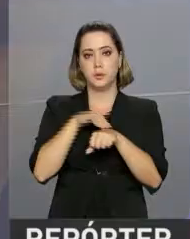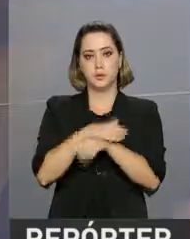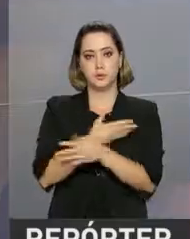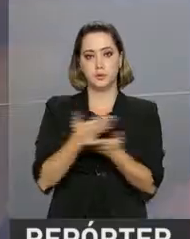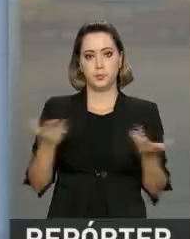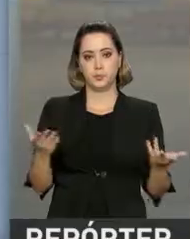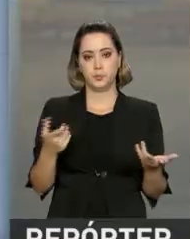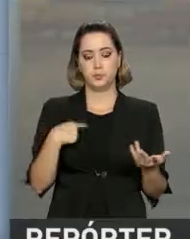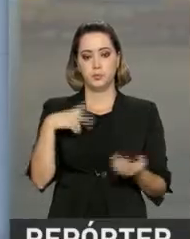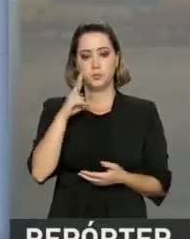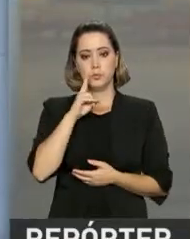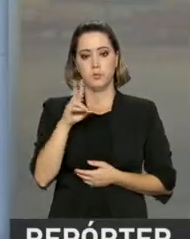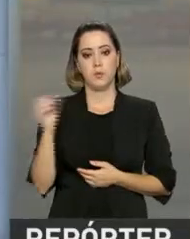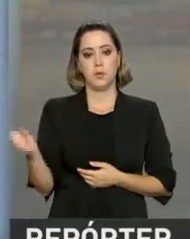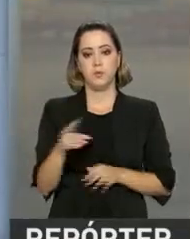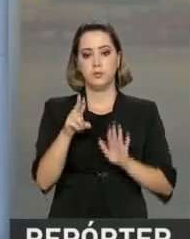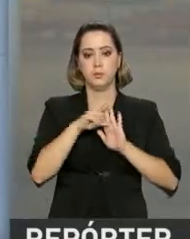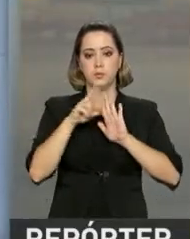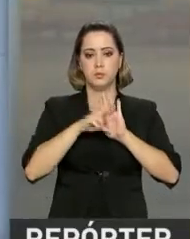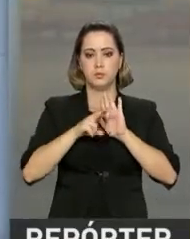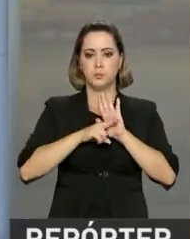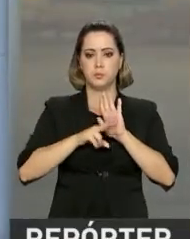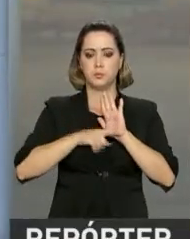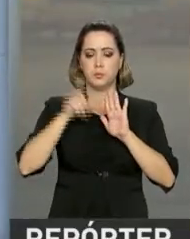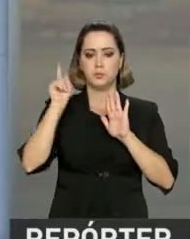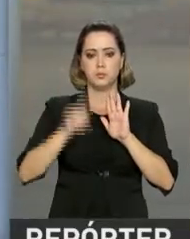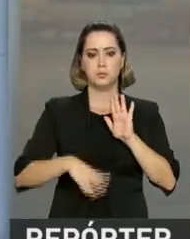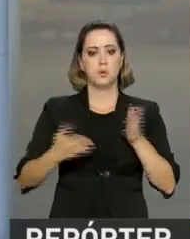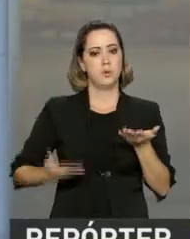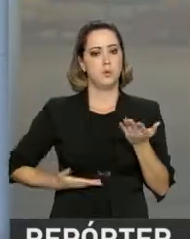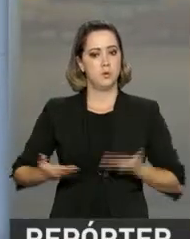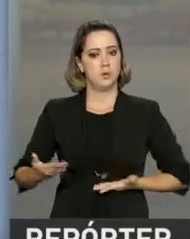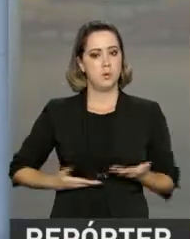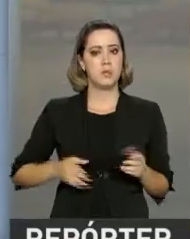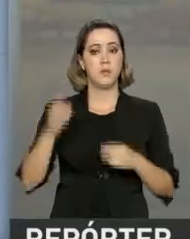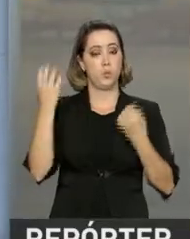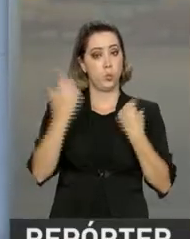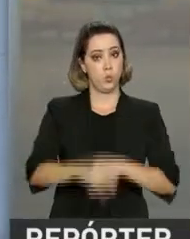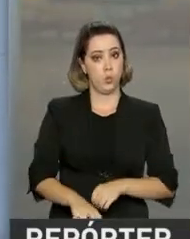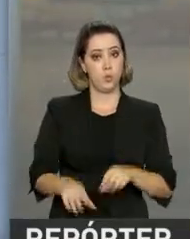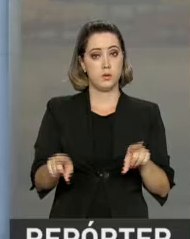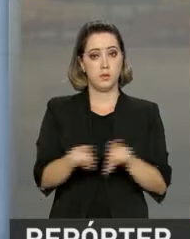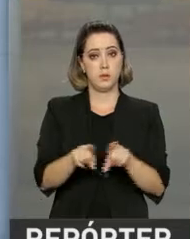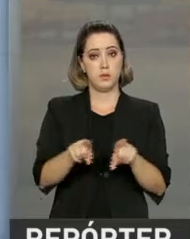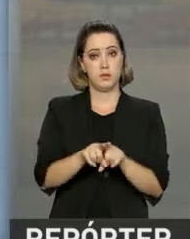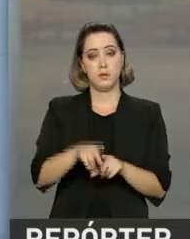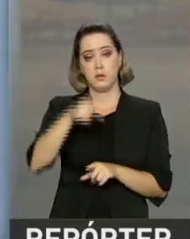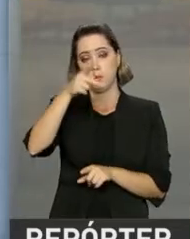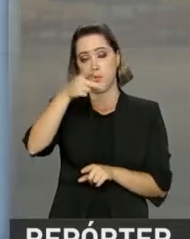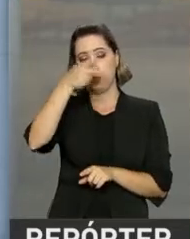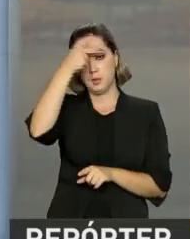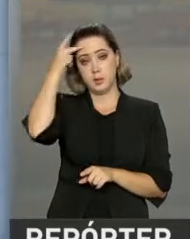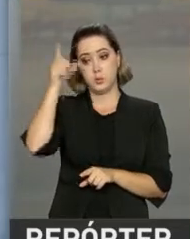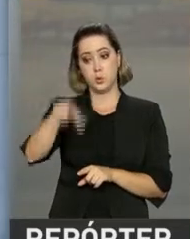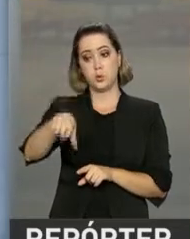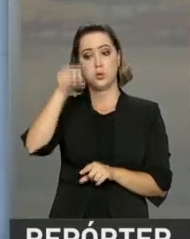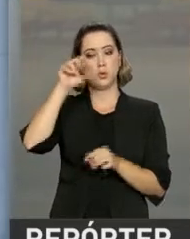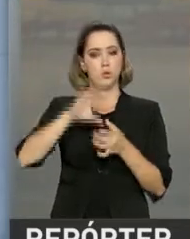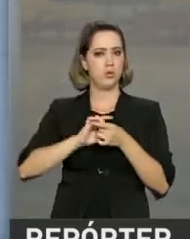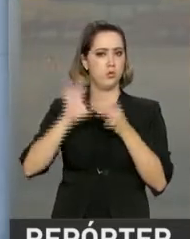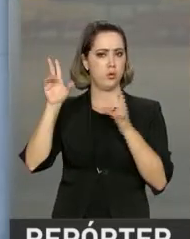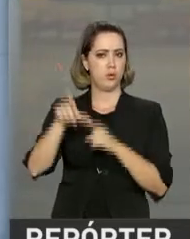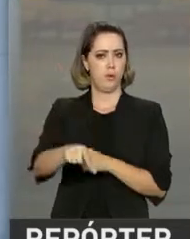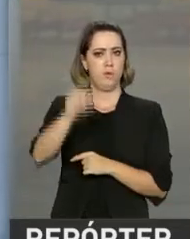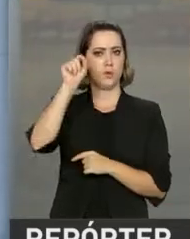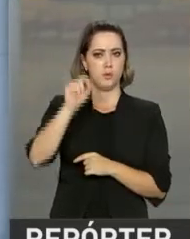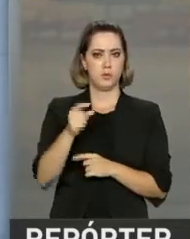todos. Olha, Roberto, a nova regra vale tanto para os servidores concursados quanto para os comissionados do Serviço Público Federal,